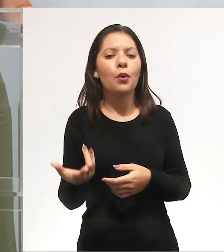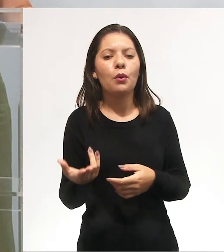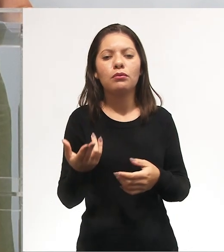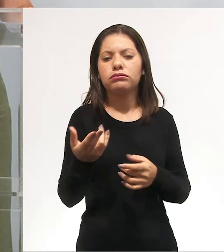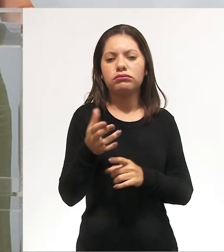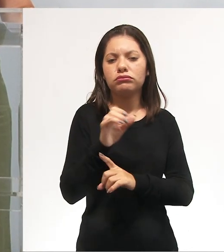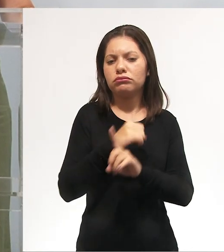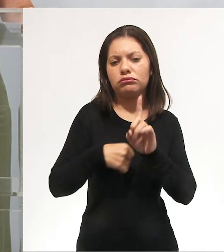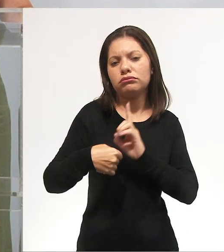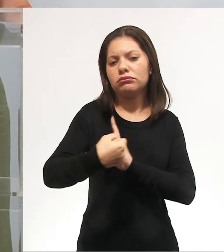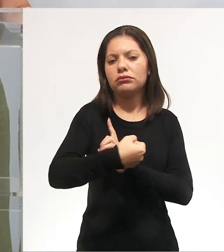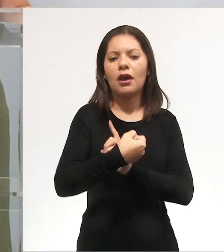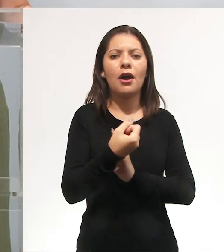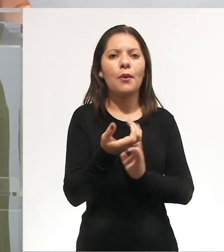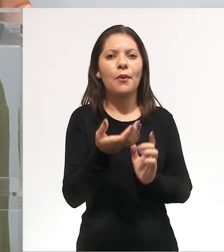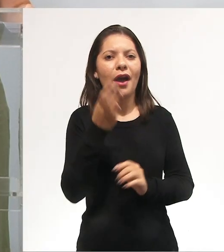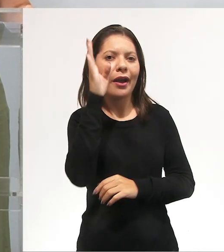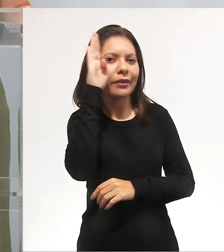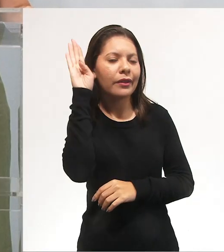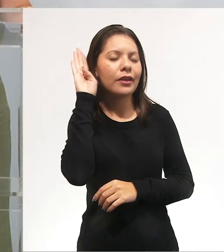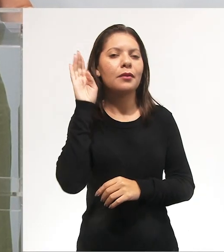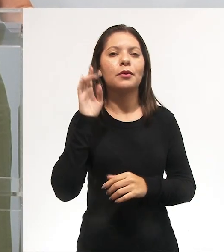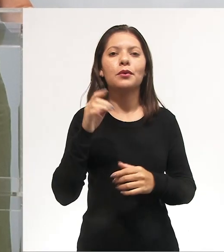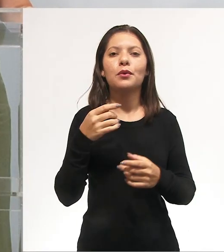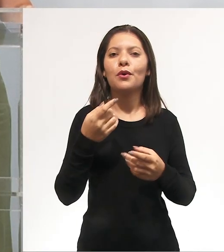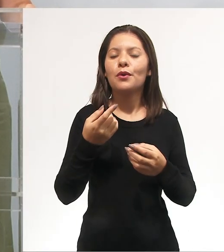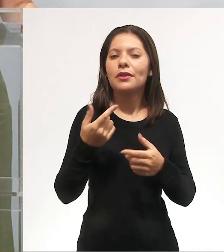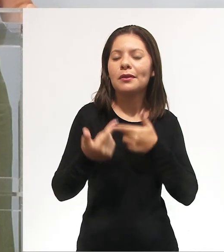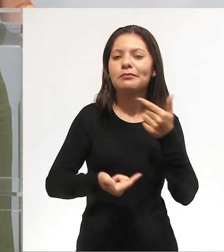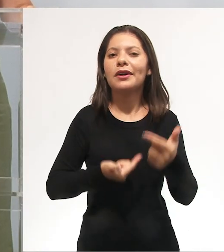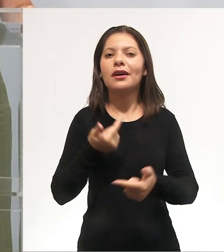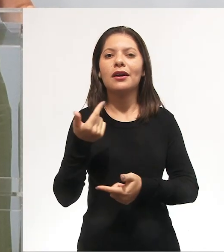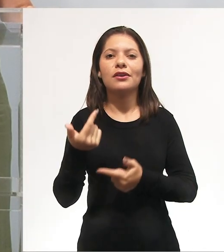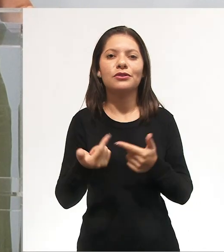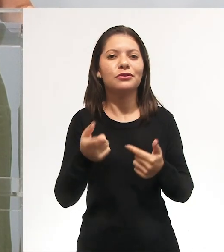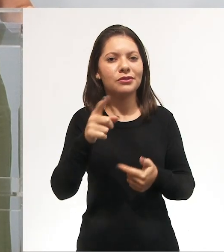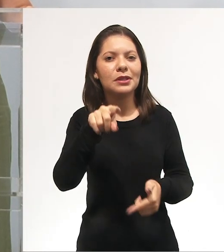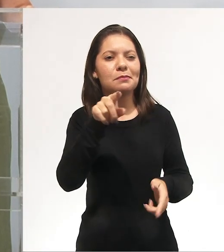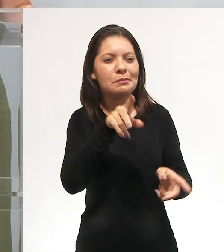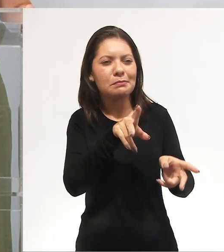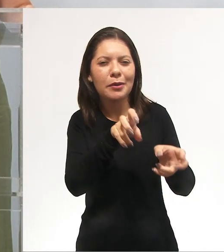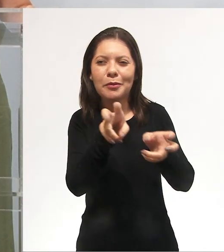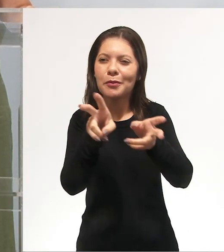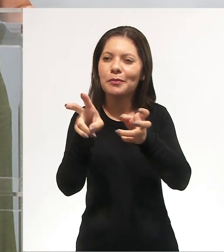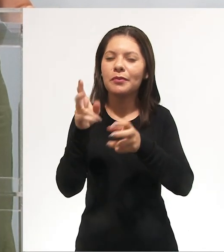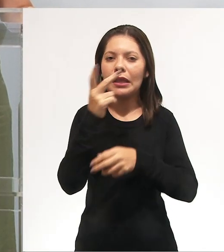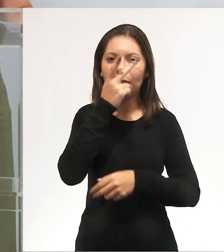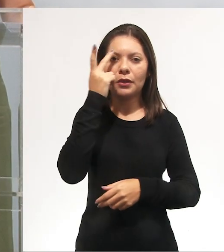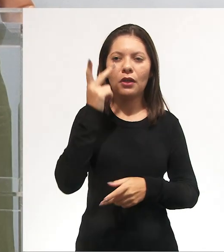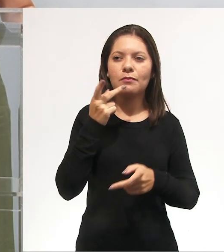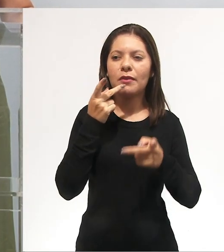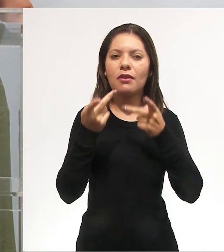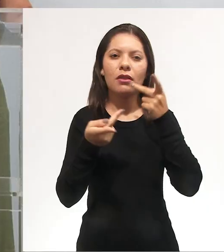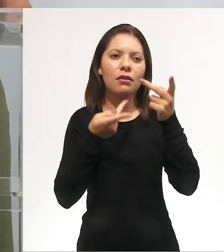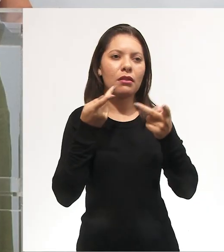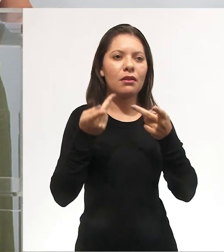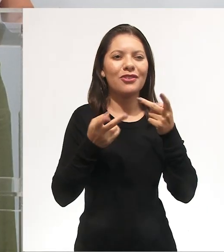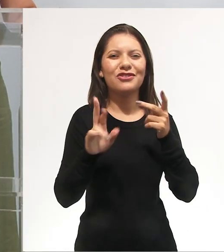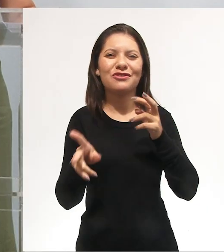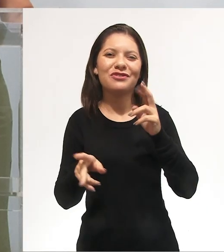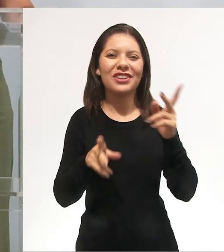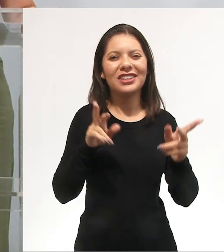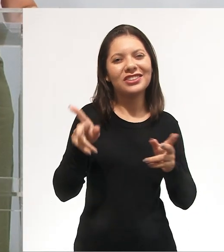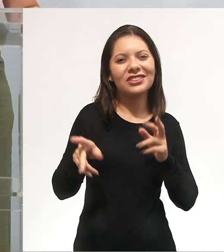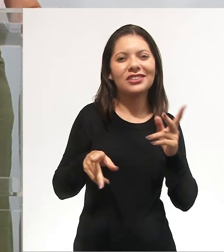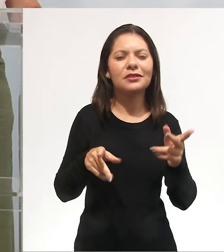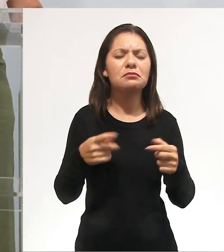no meio mesmo acadêmico, no trabalho, você vai perceber que as pessoas não falam da mesma maneira. E